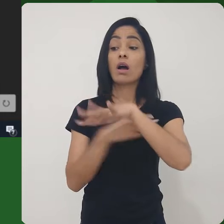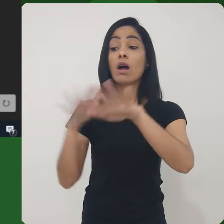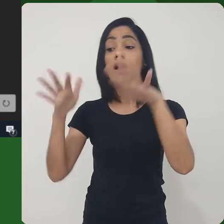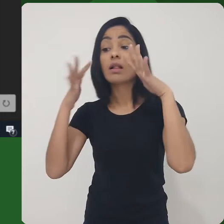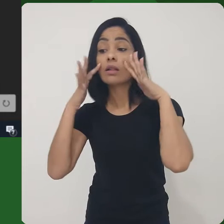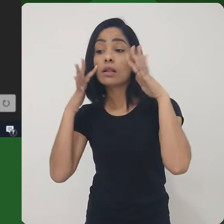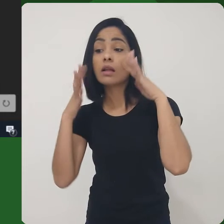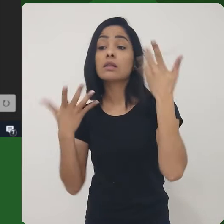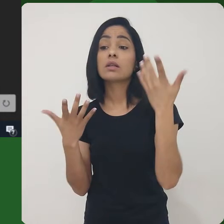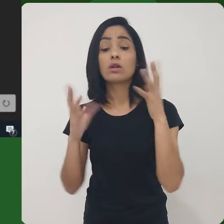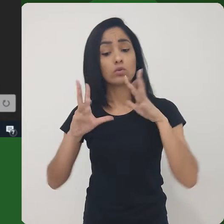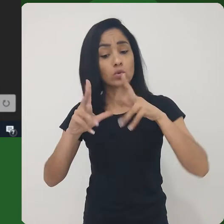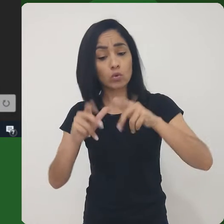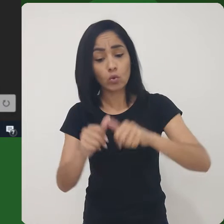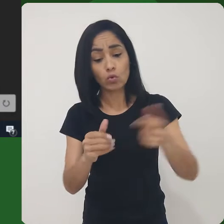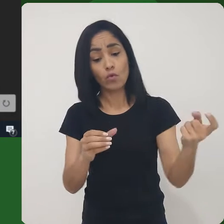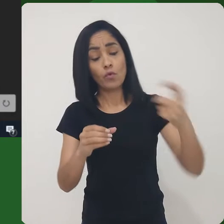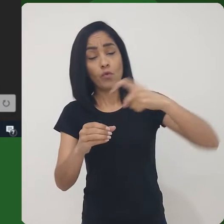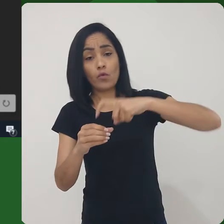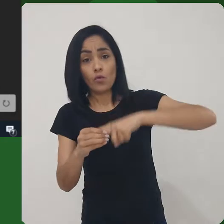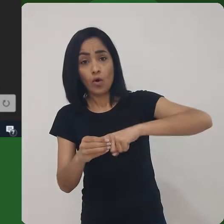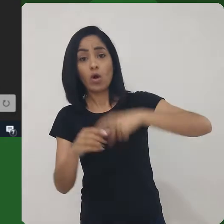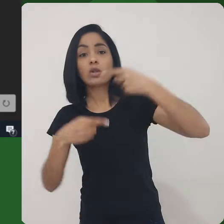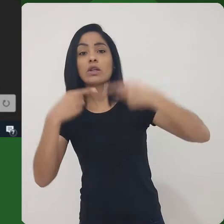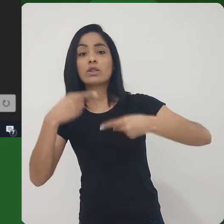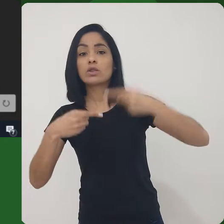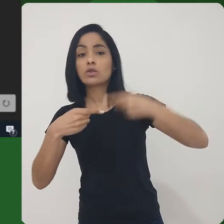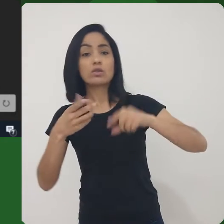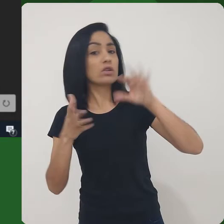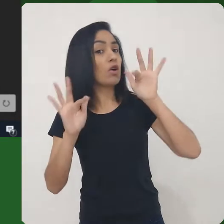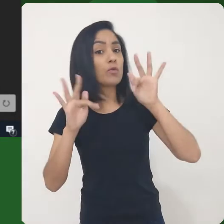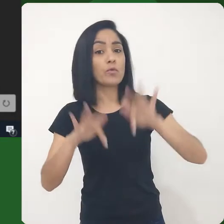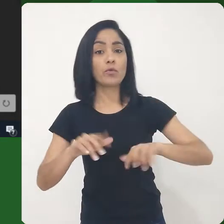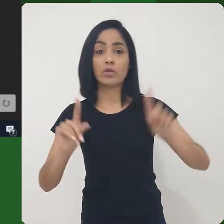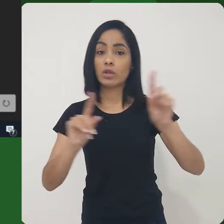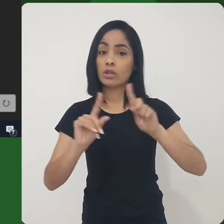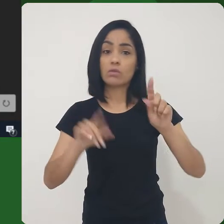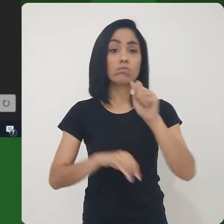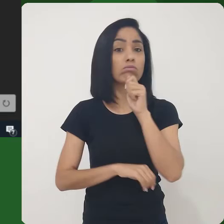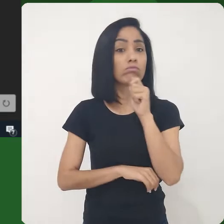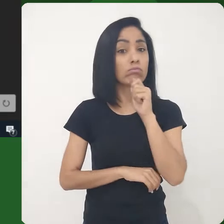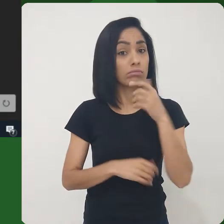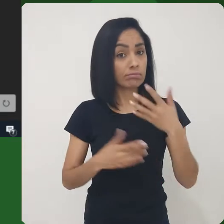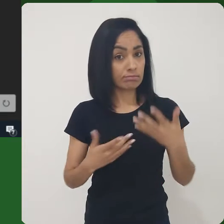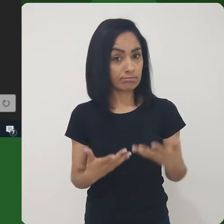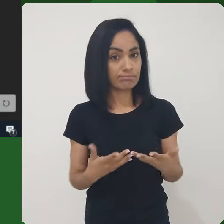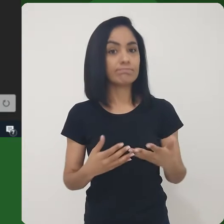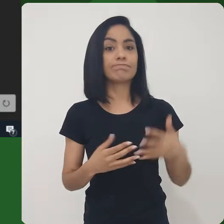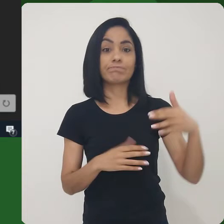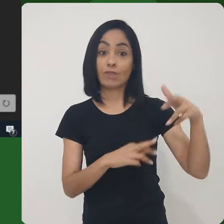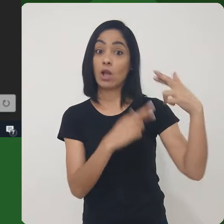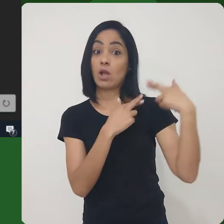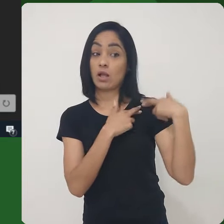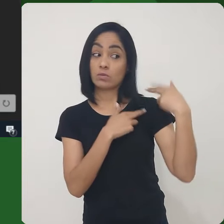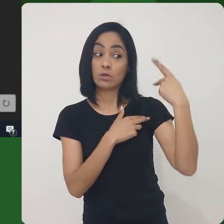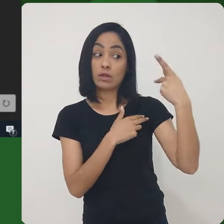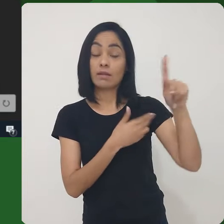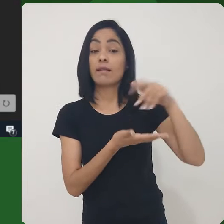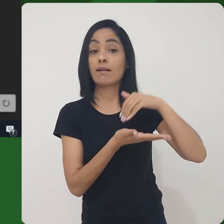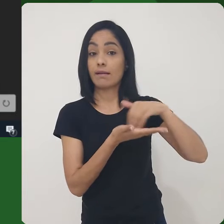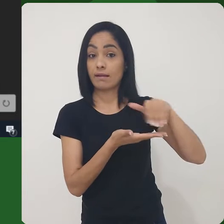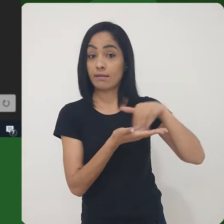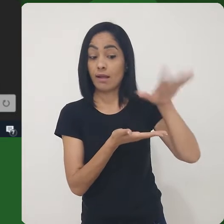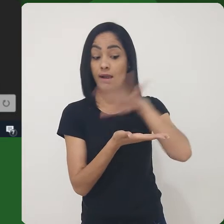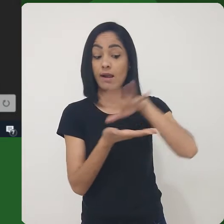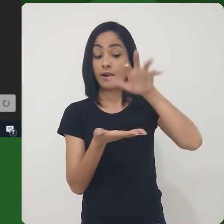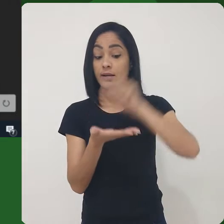secretária fazer com que tome novamente o rumo para concluir os objetivos da reunião e assim